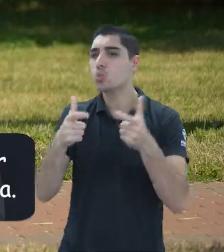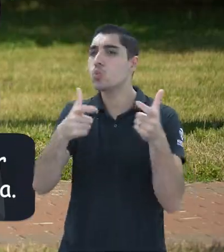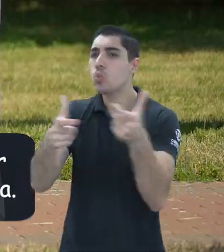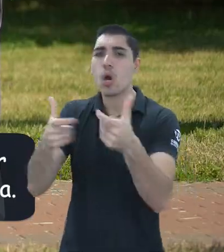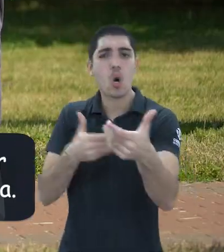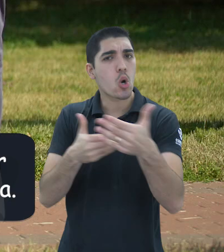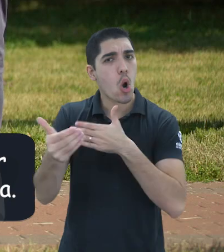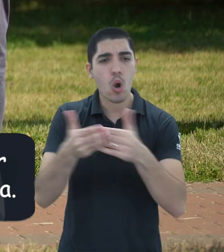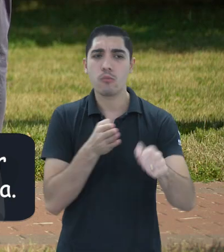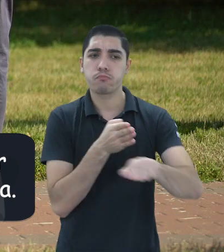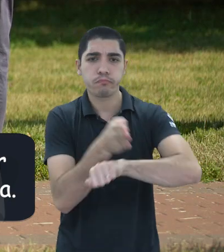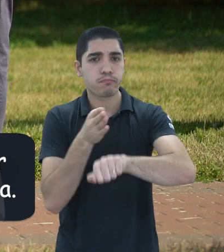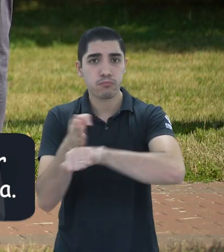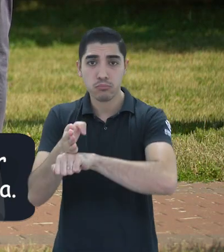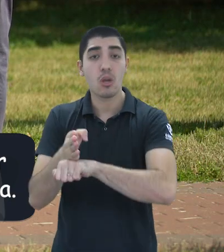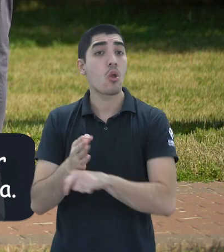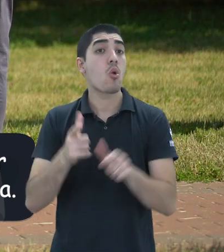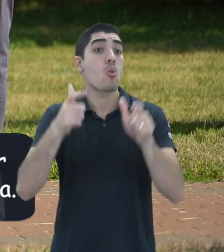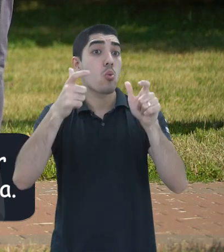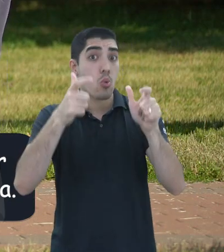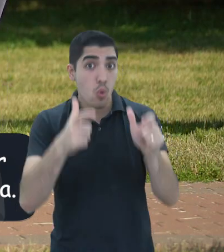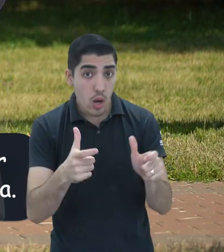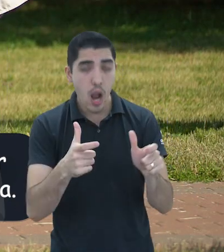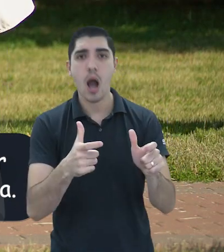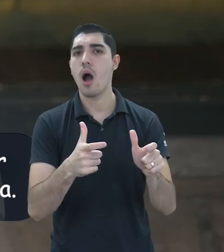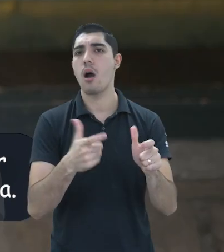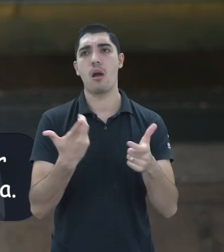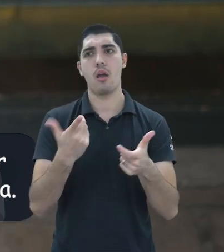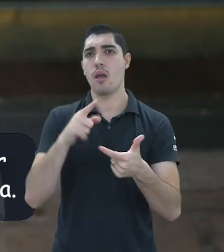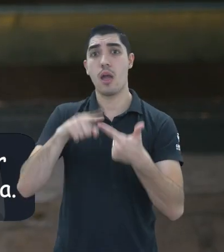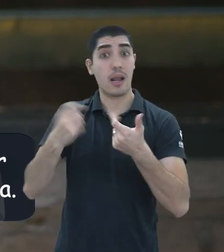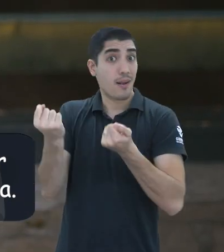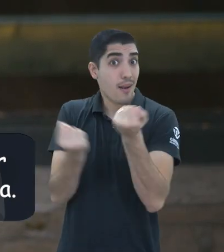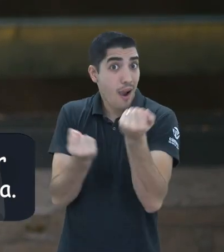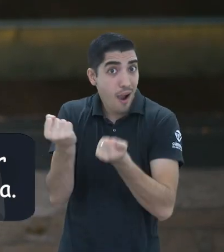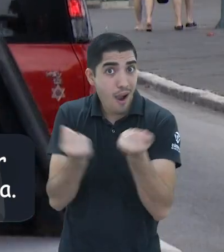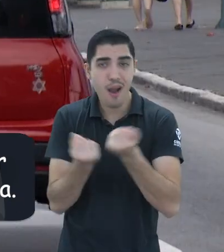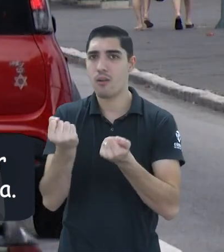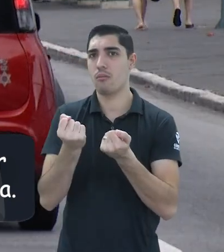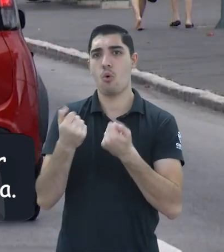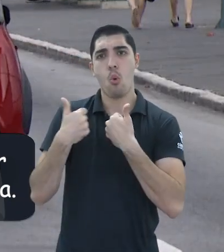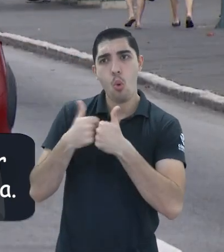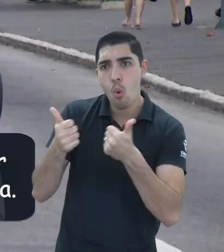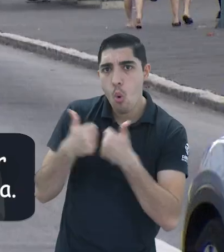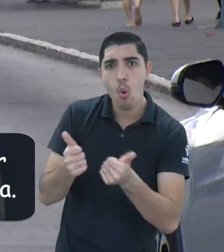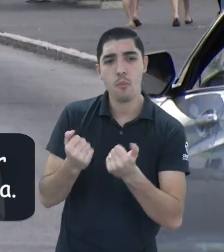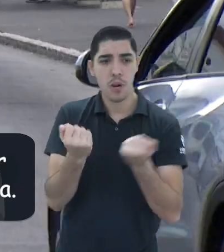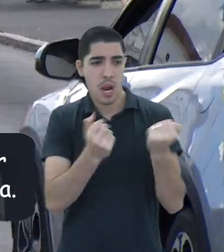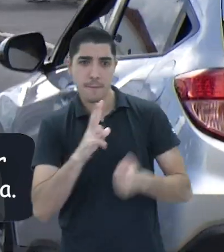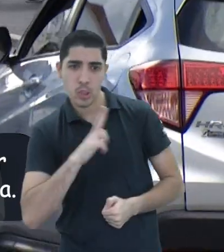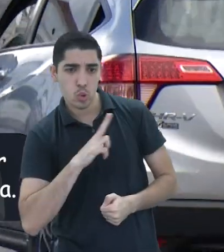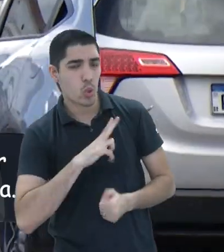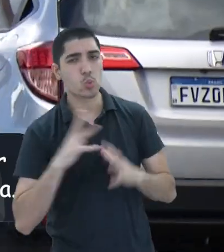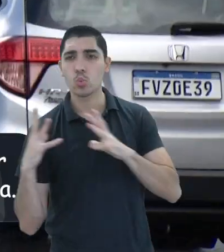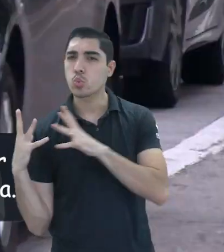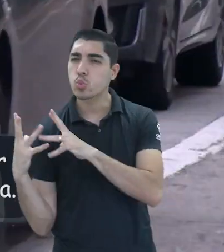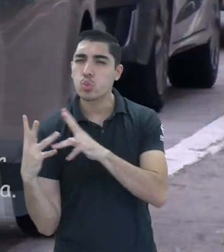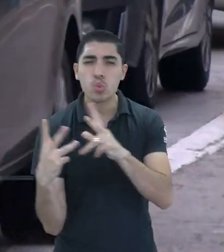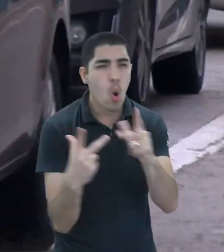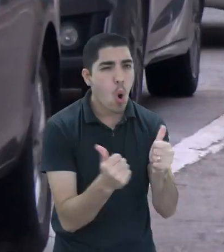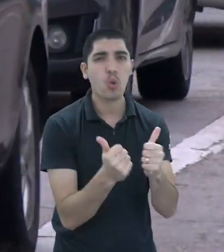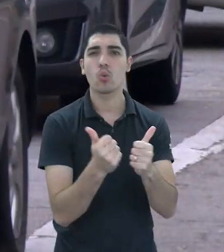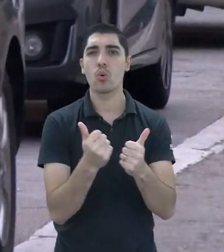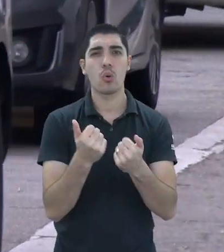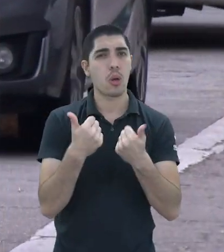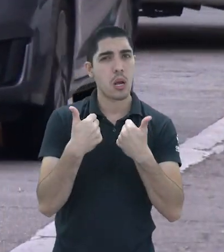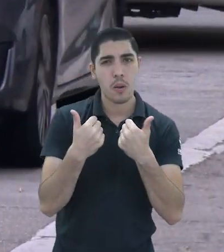em ambientes de uso coletivo. Isso vale tanto para estabelecimentos quanto para veículos públicos e privados, ou